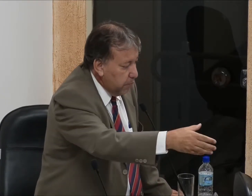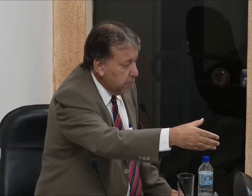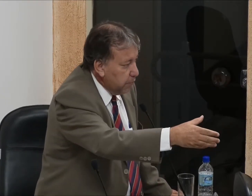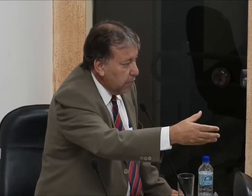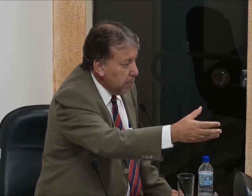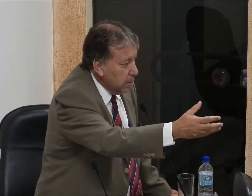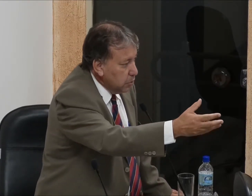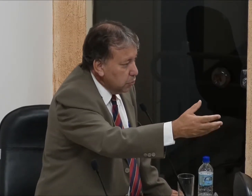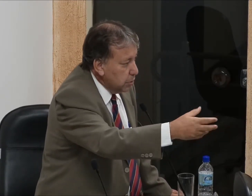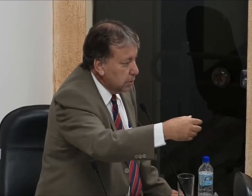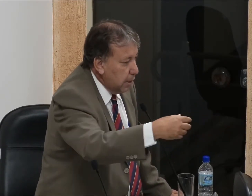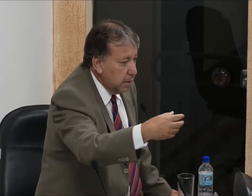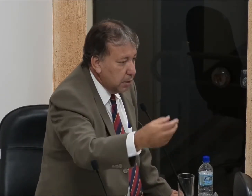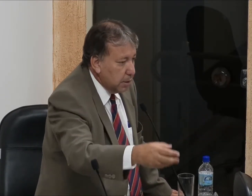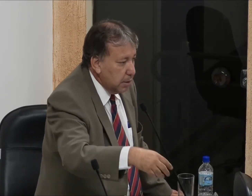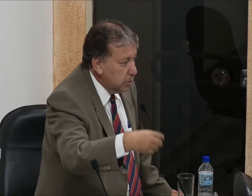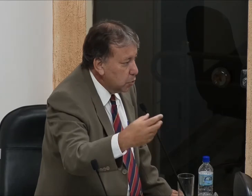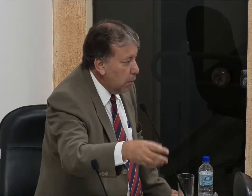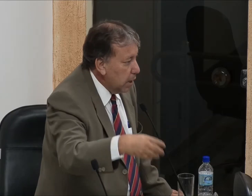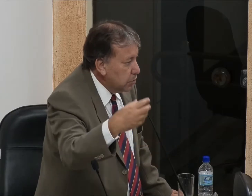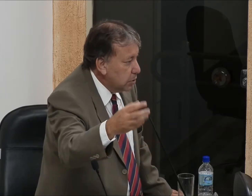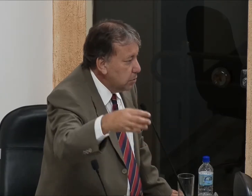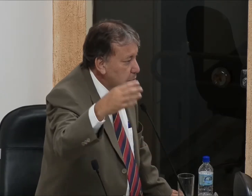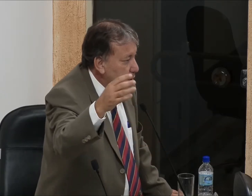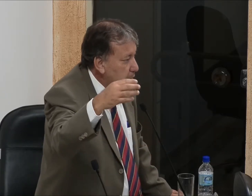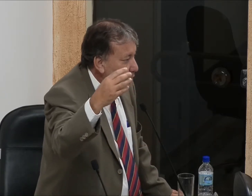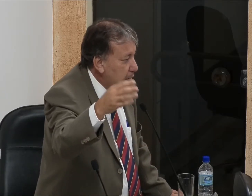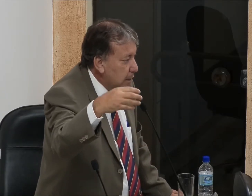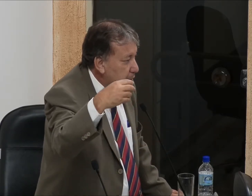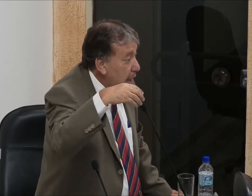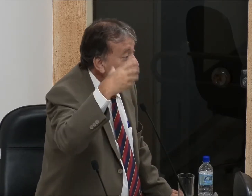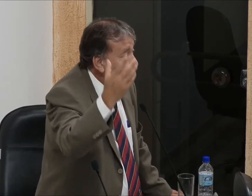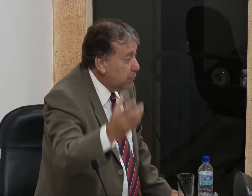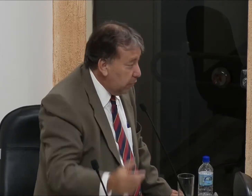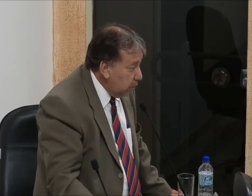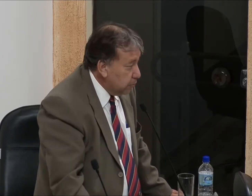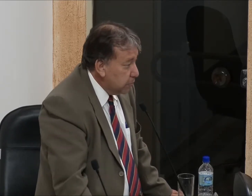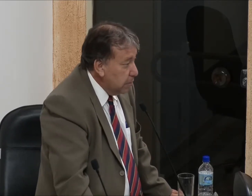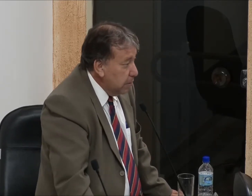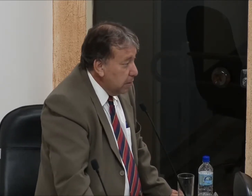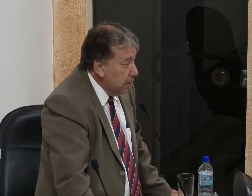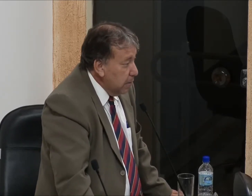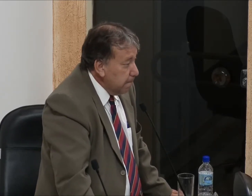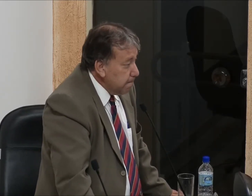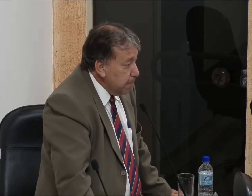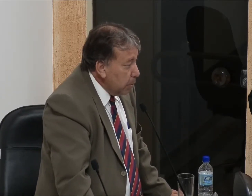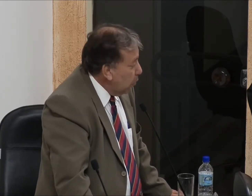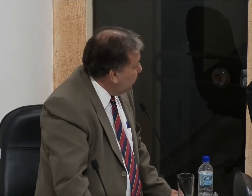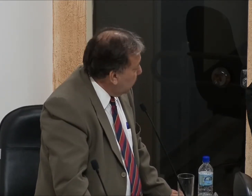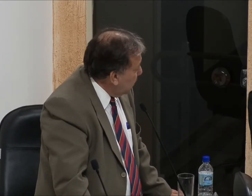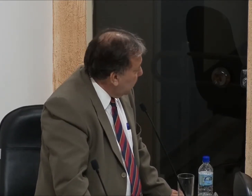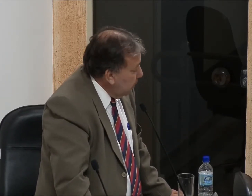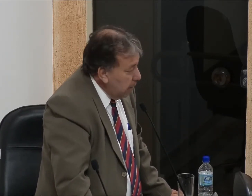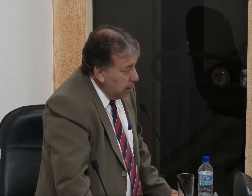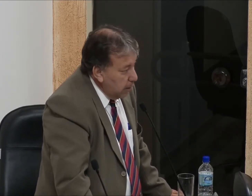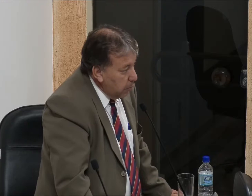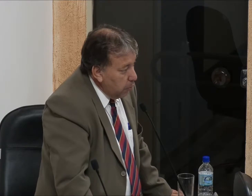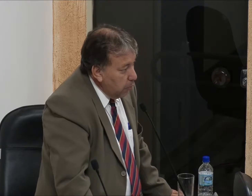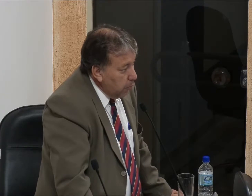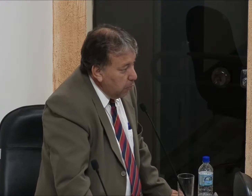tem famílias hoje que têm 3, 4, 5, 6, 7, 10 filhos. Como